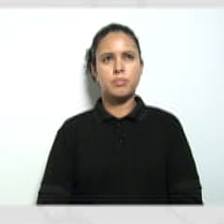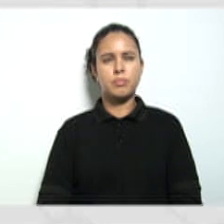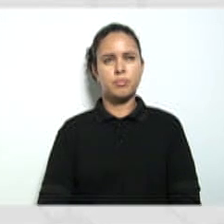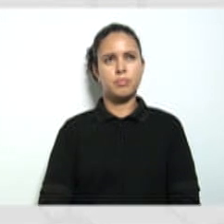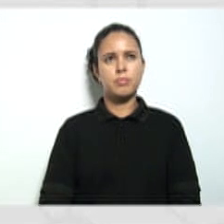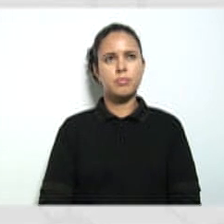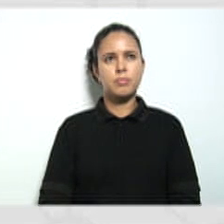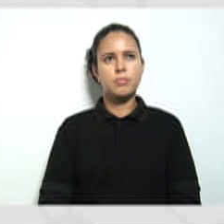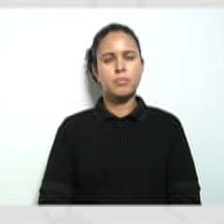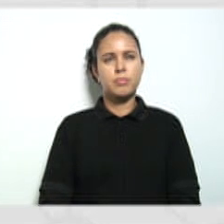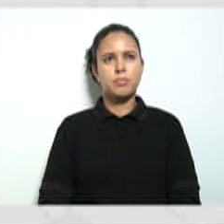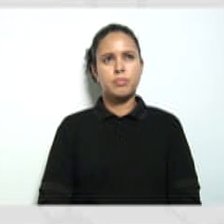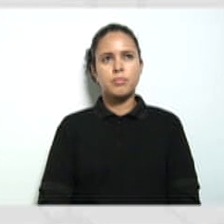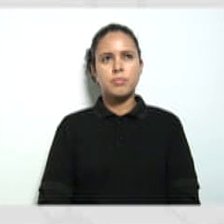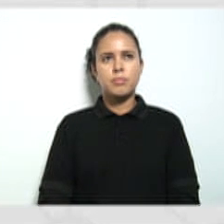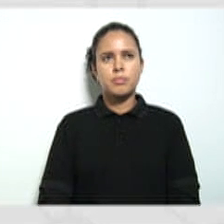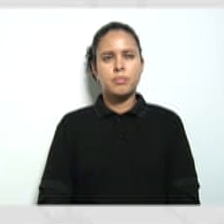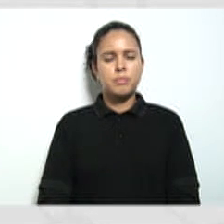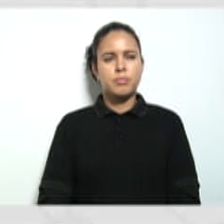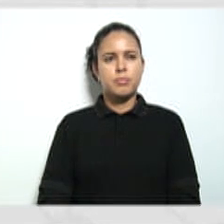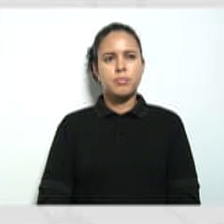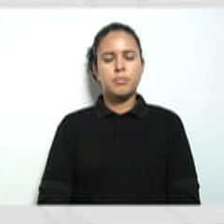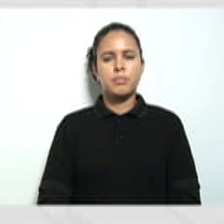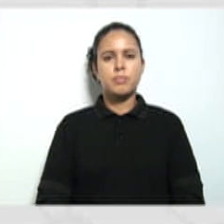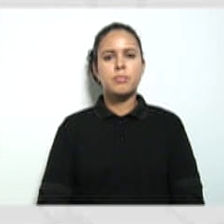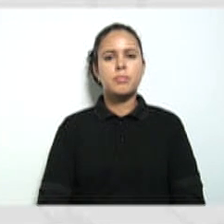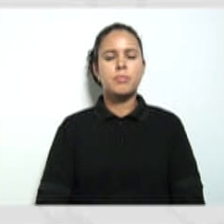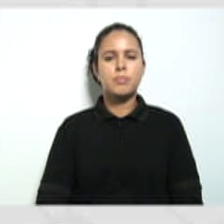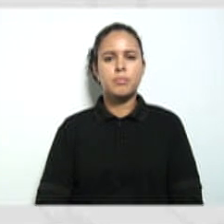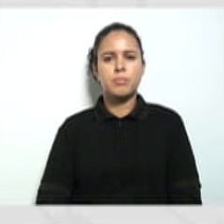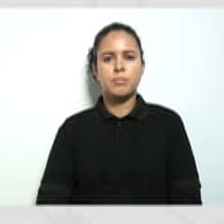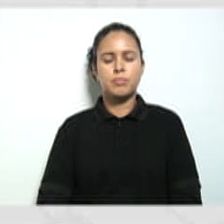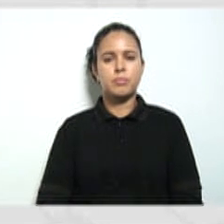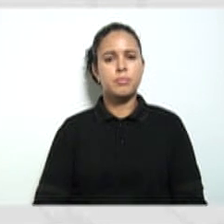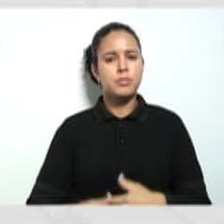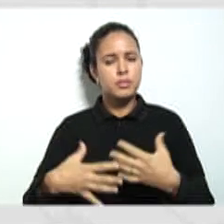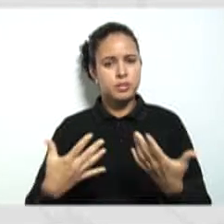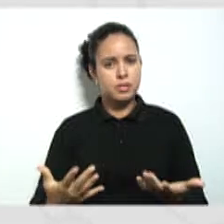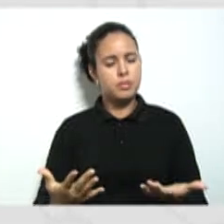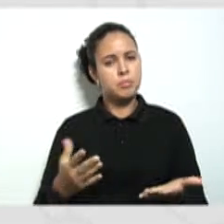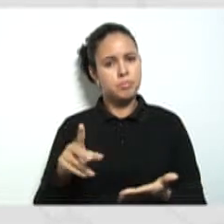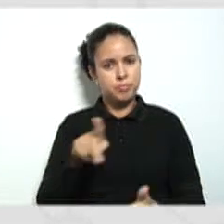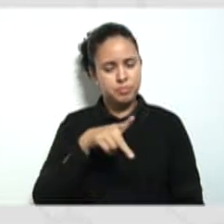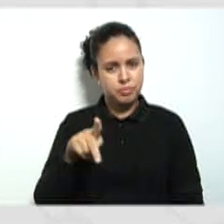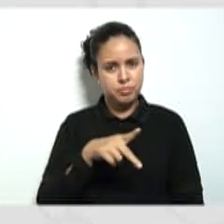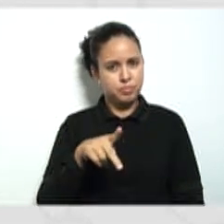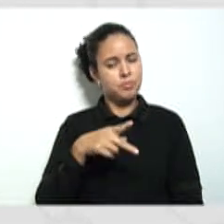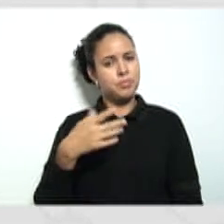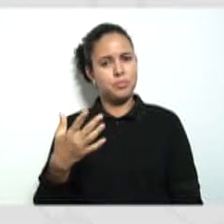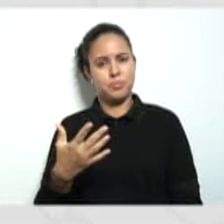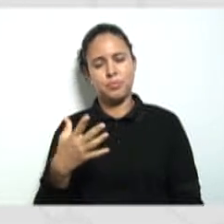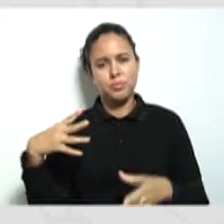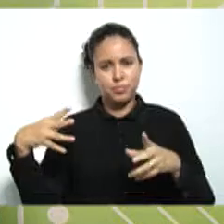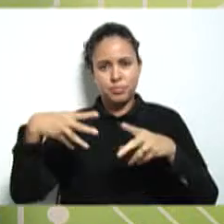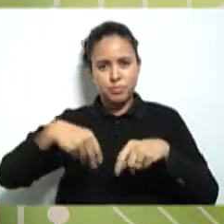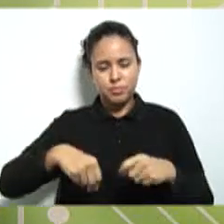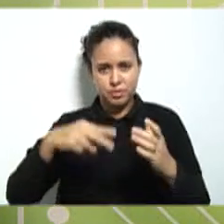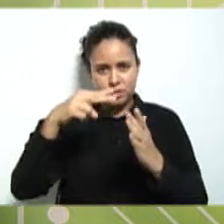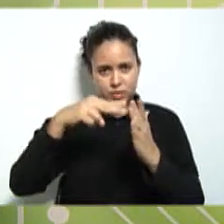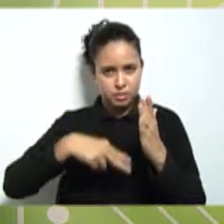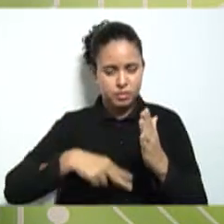somente essas. Ali a atividade do professor Anderson nessa hora aí não se vira nos 30, né? Vendo tudo aí. Gente,